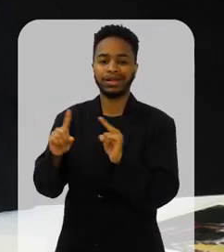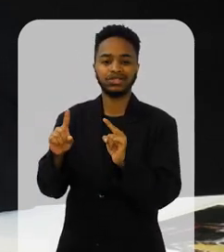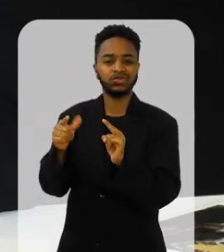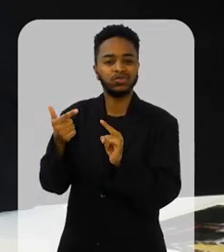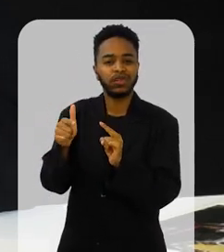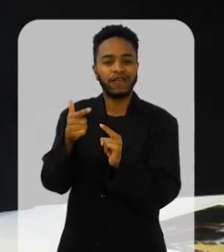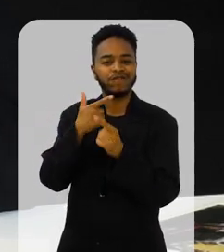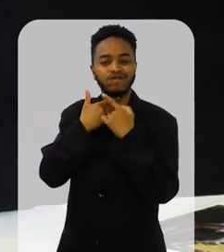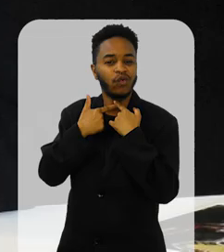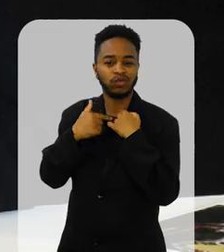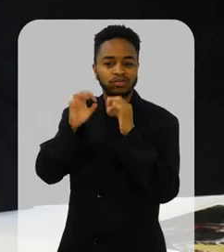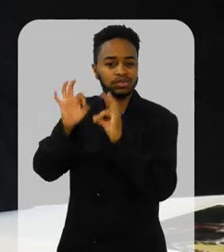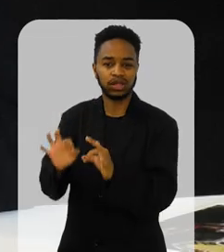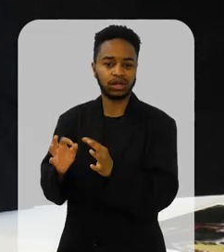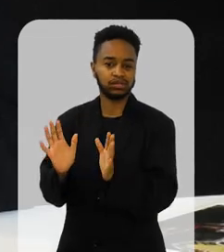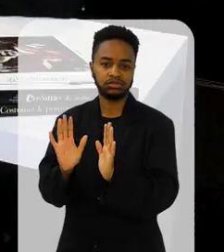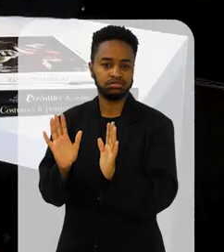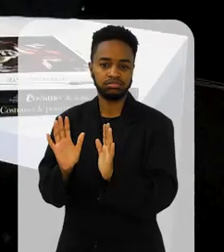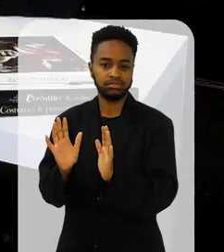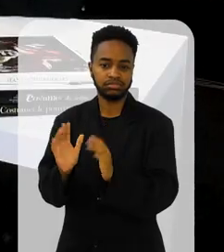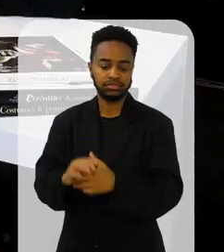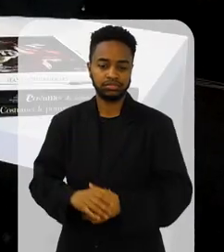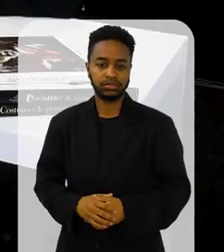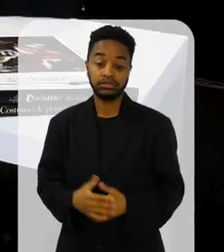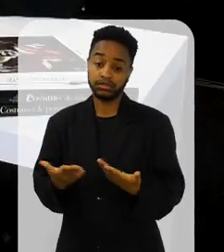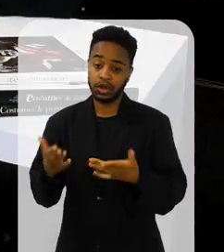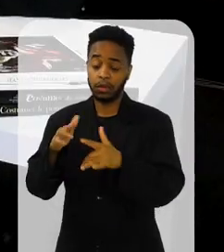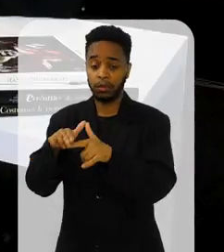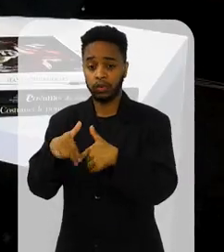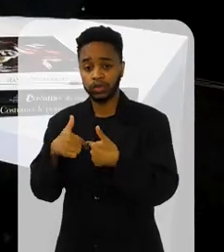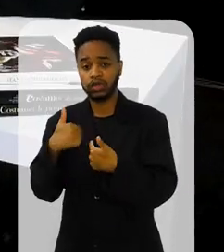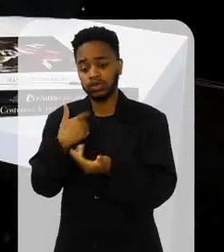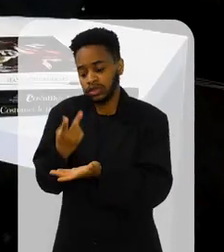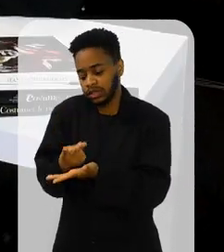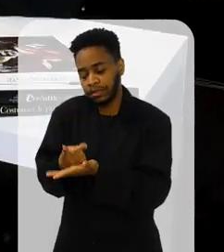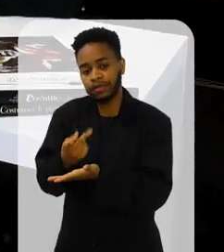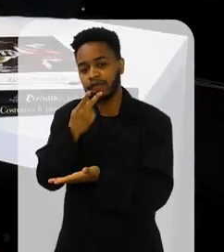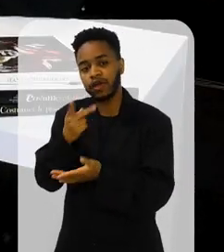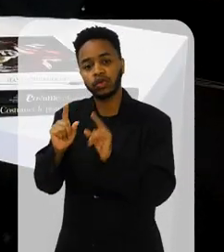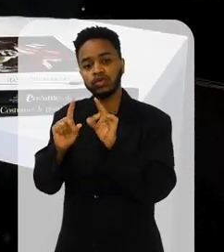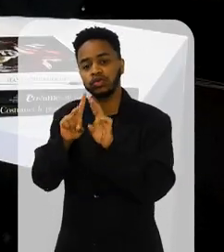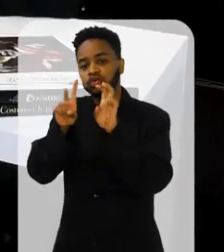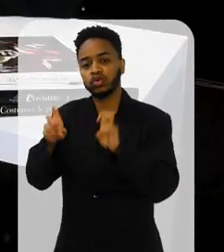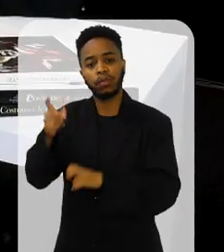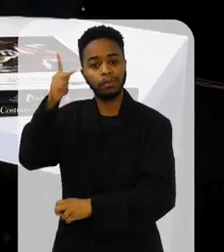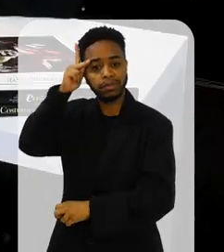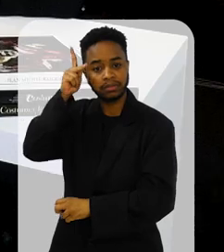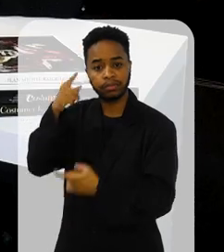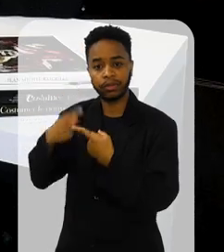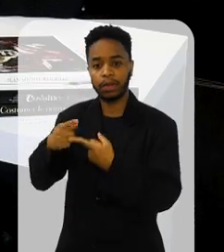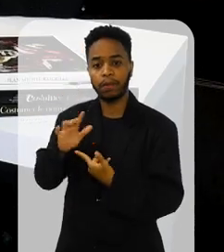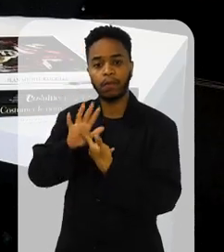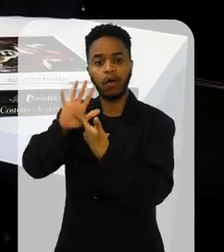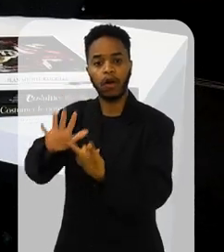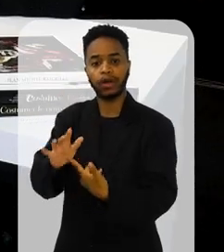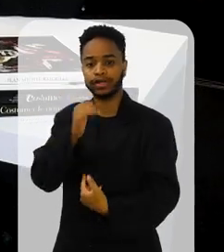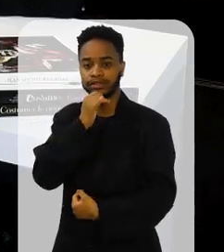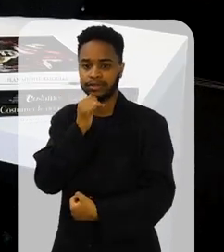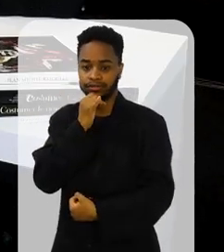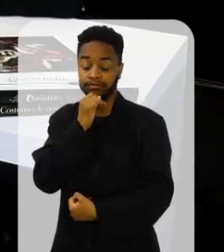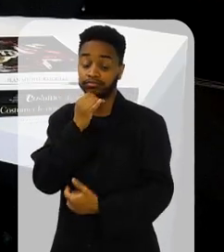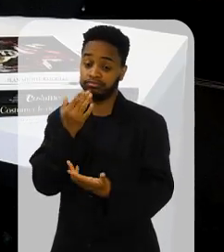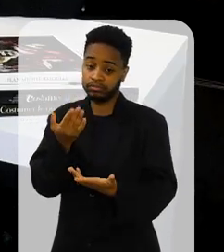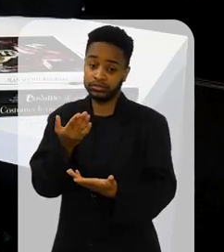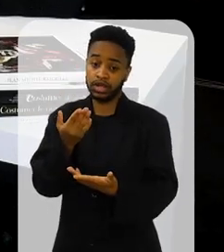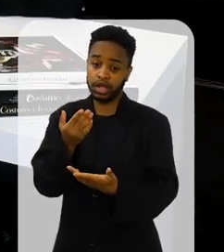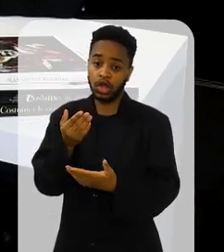existe uma vontade de fazer isso. Por isso que eu gosto sempre de citar Parintins como um exemplo de, repito,